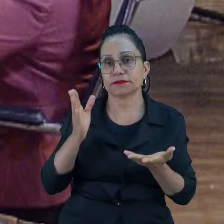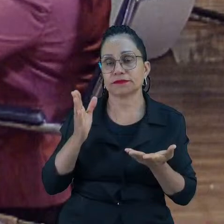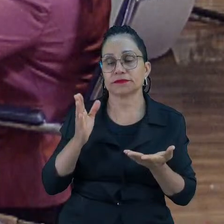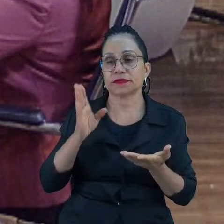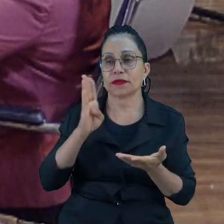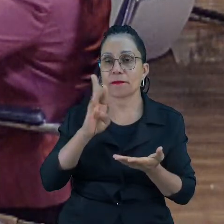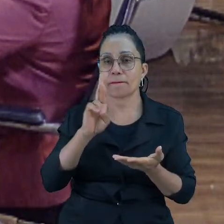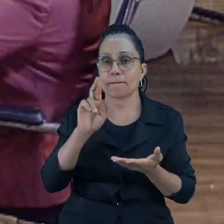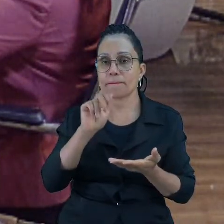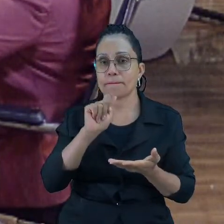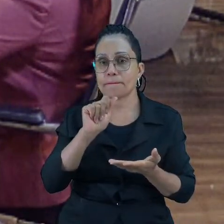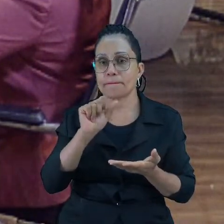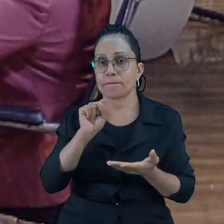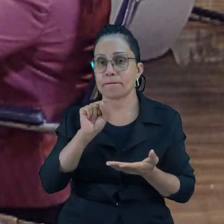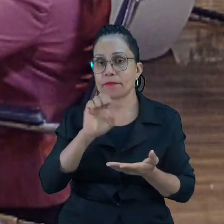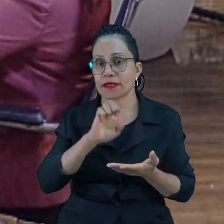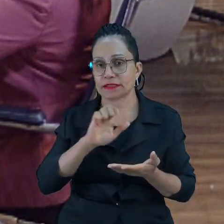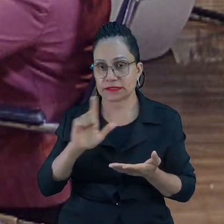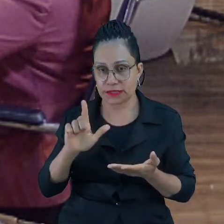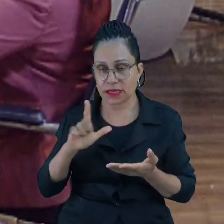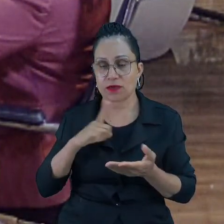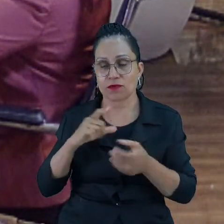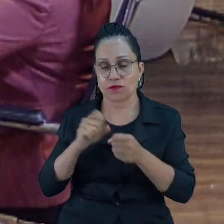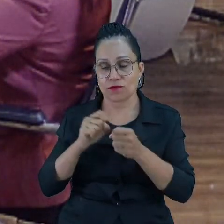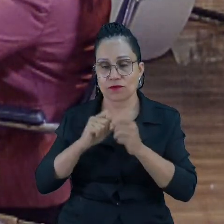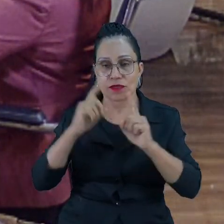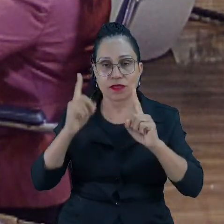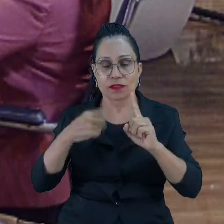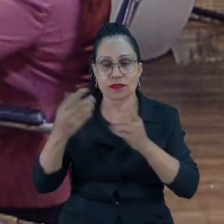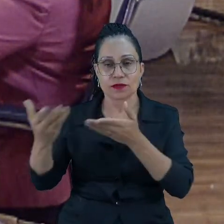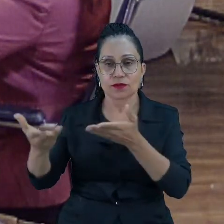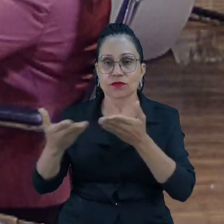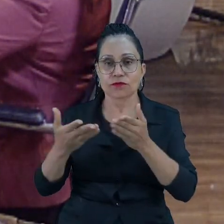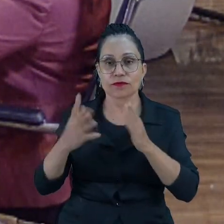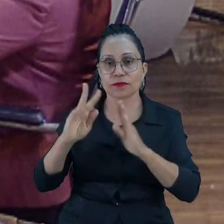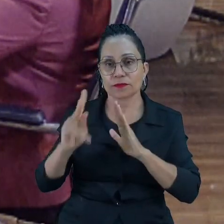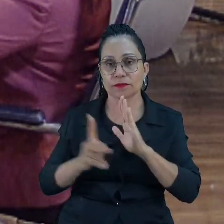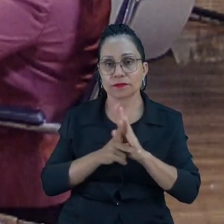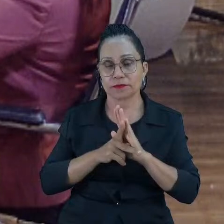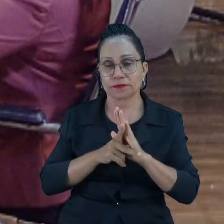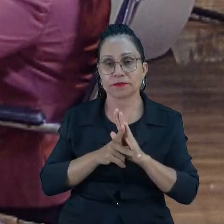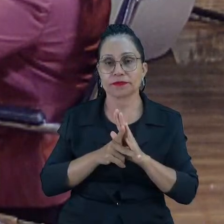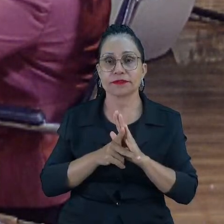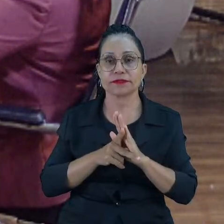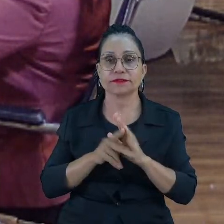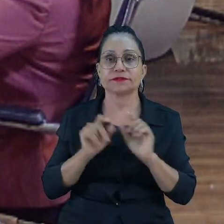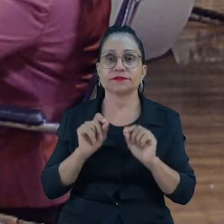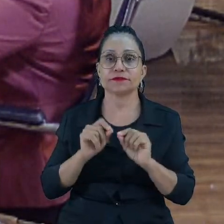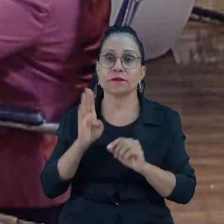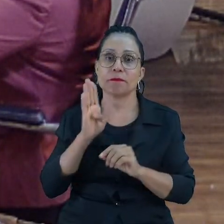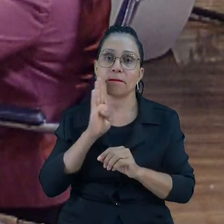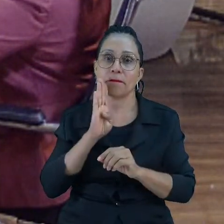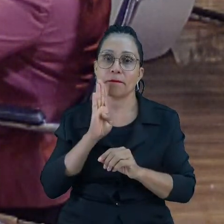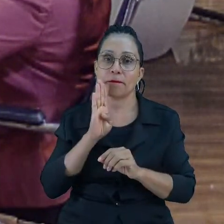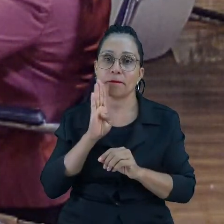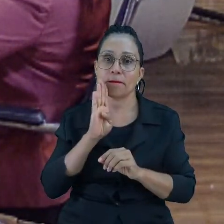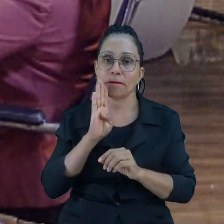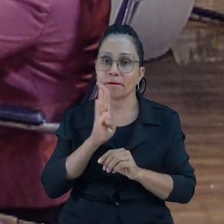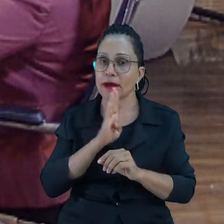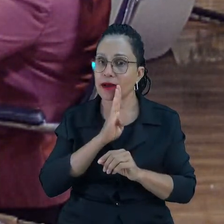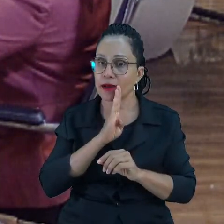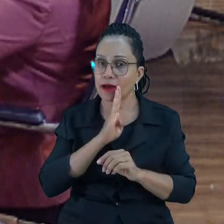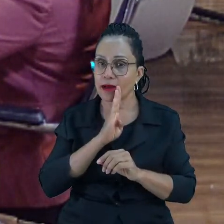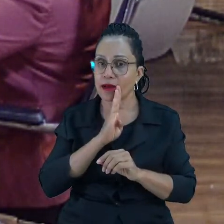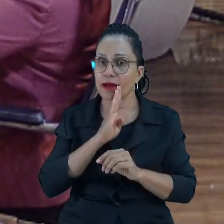está fazendo, até desafio vocês a convidarem algum dono de boteco, né? Para trazer aí